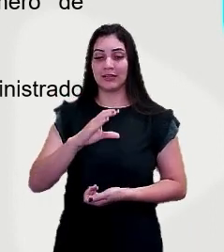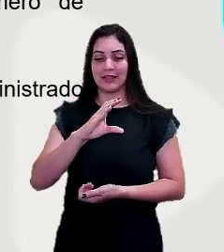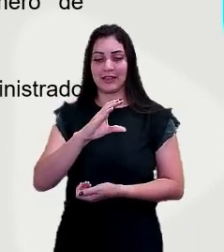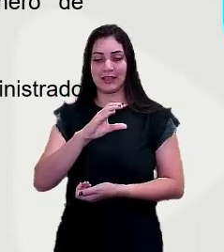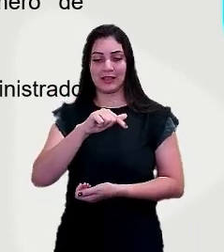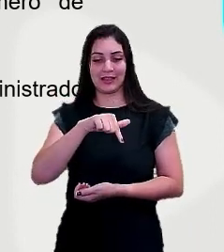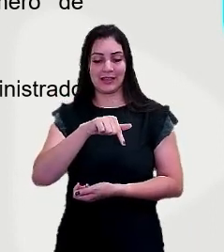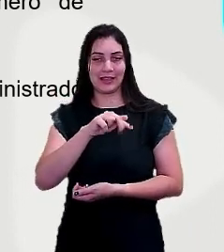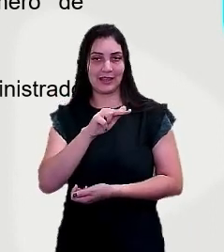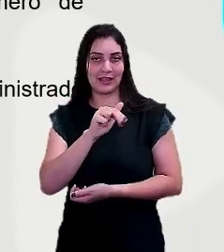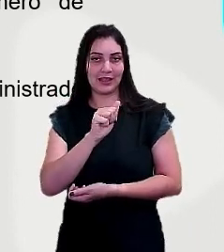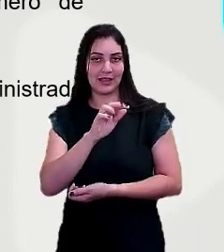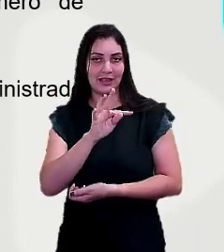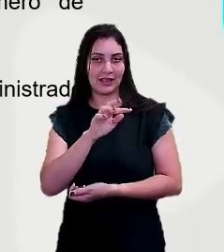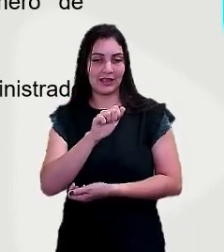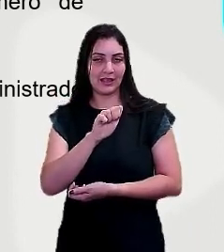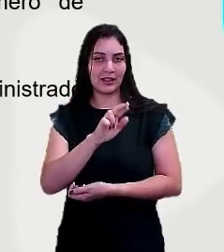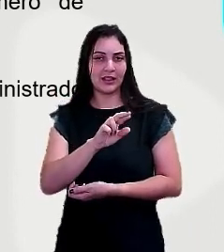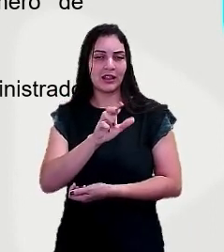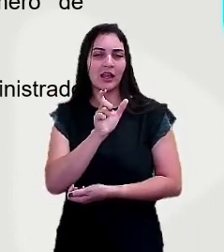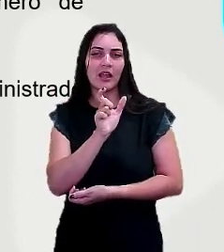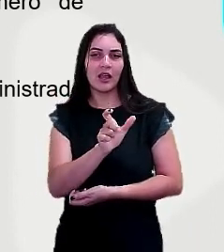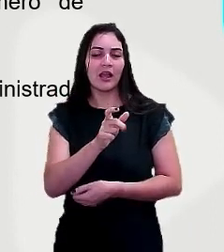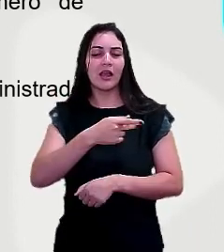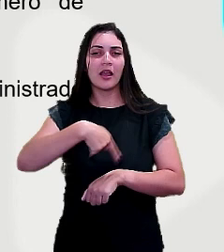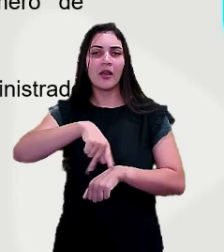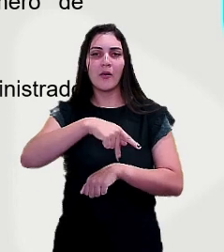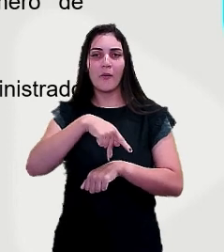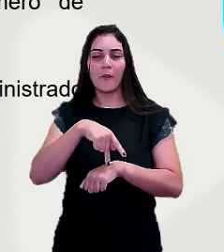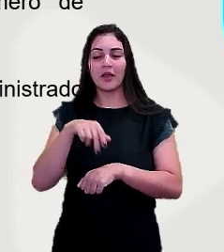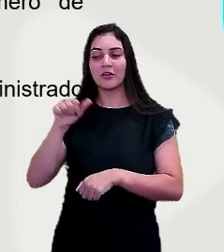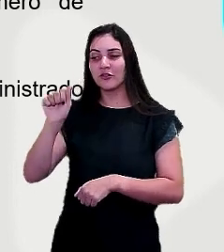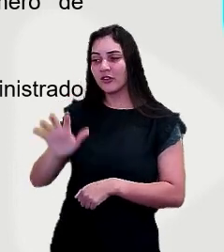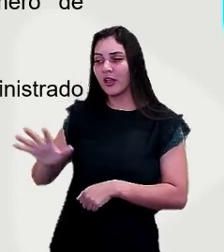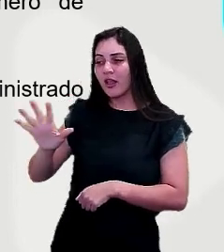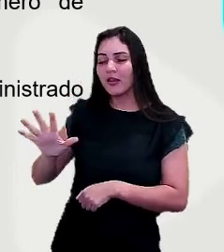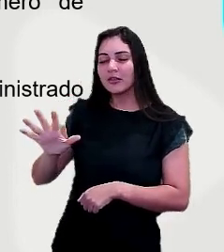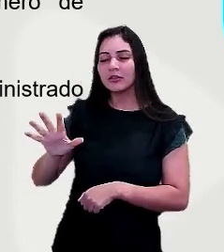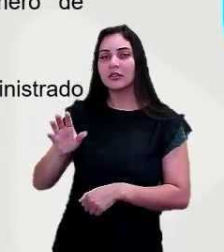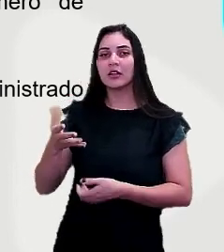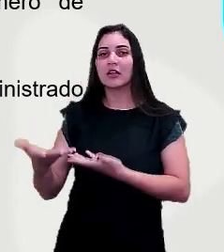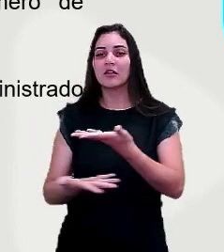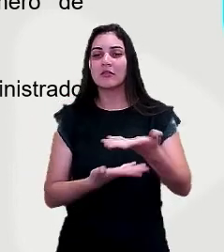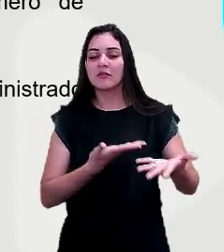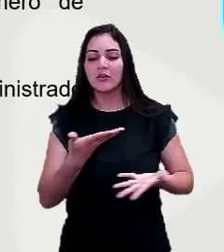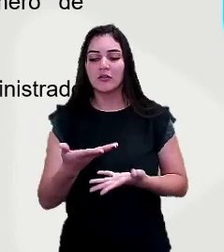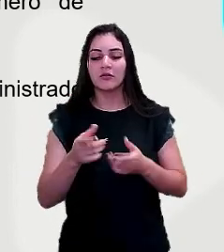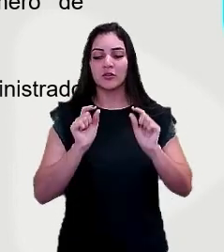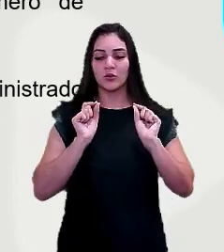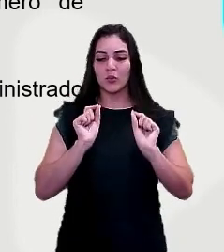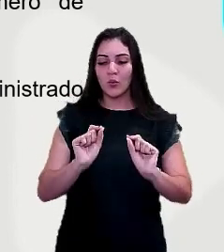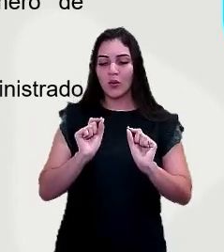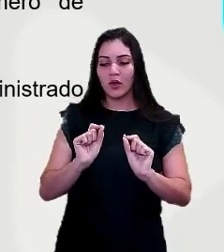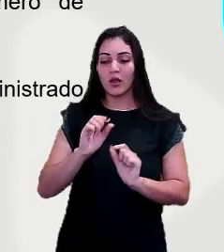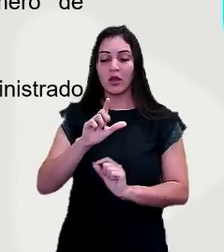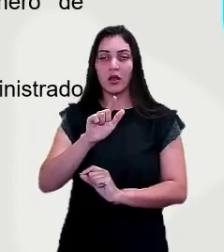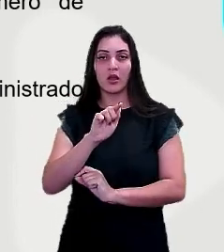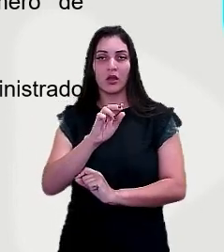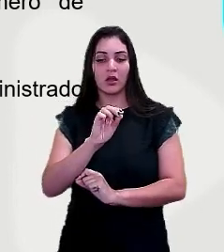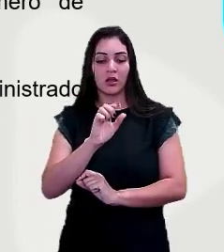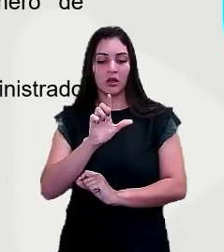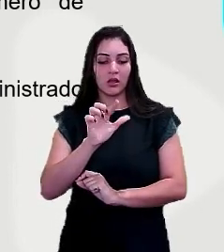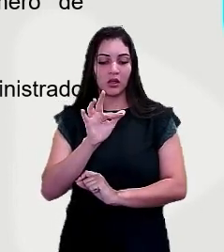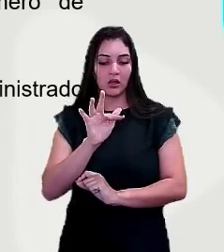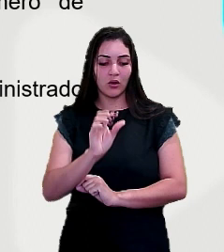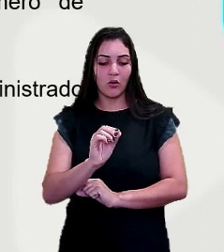Catar, ou Qatar, é um país da Ásia Ocidental, envolvido pelo Golfo Pérsico. O país, apesar